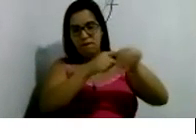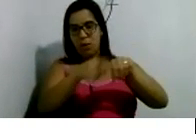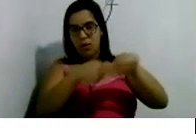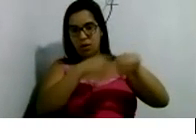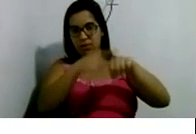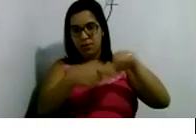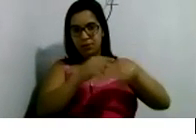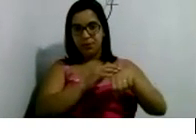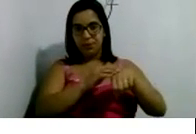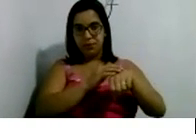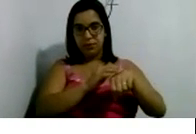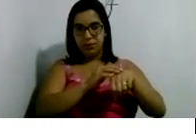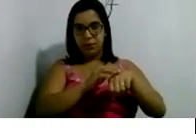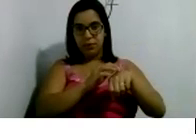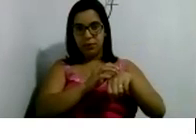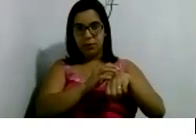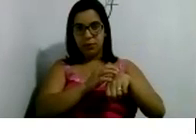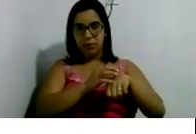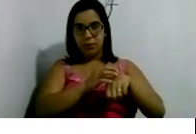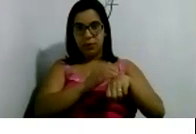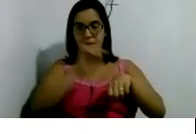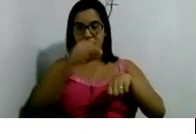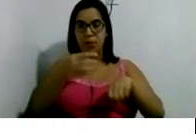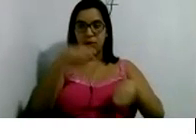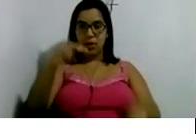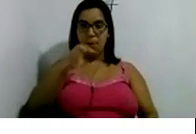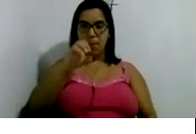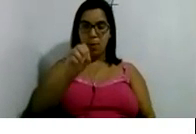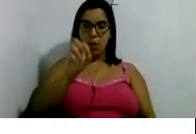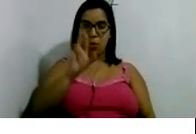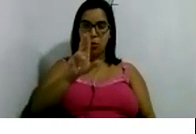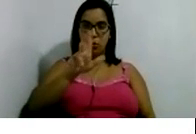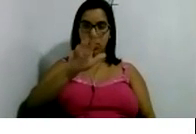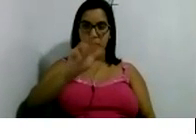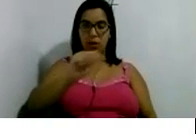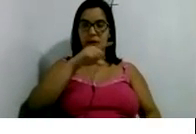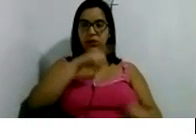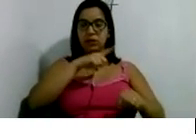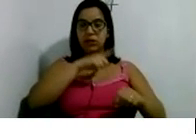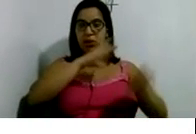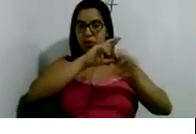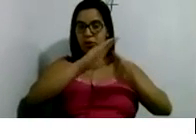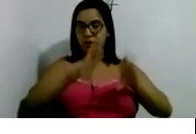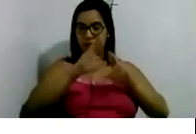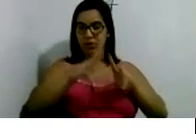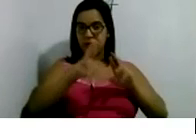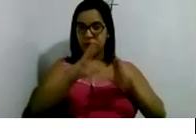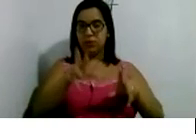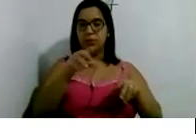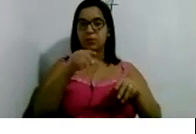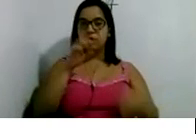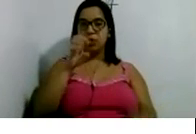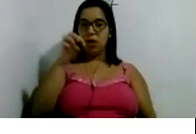mais interna. Então, depois da mórula, a gente tem essa diferenciação entre trofoblasto e